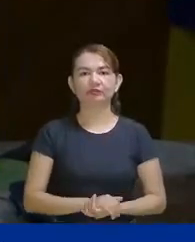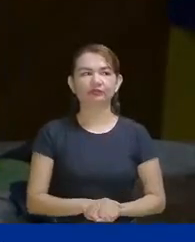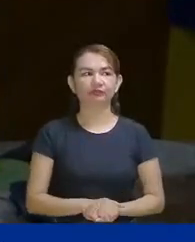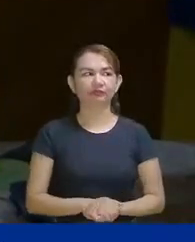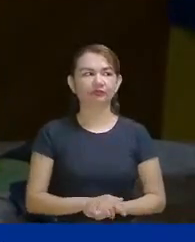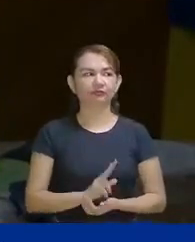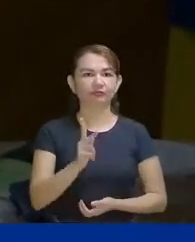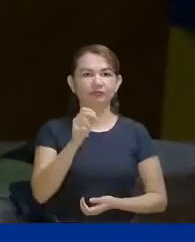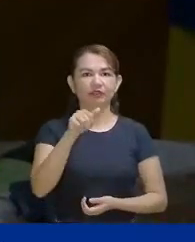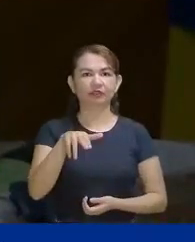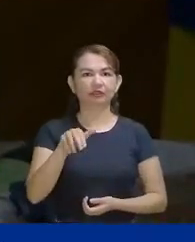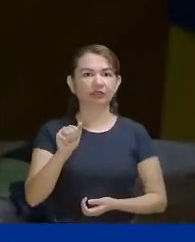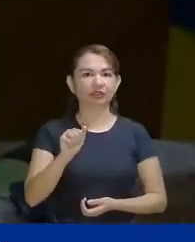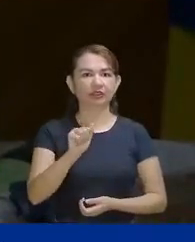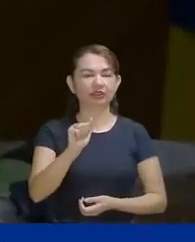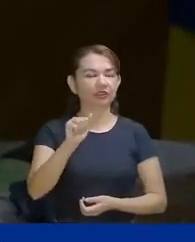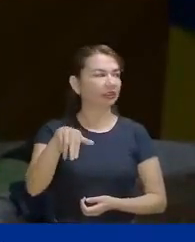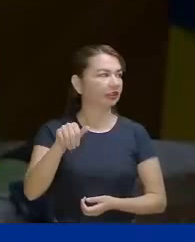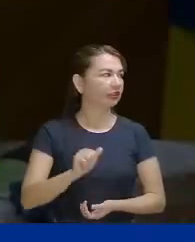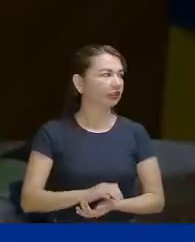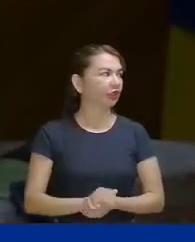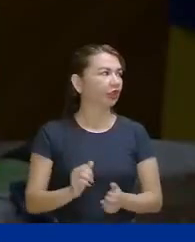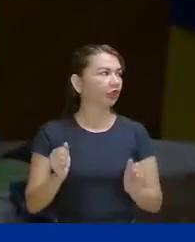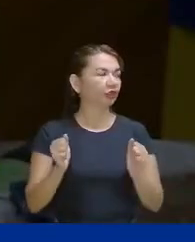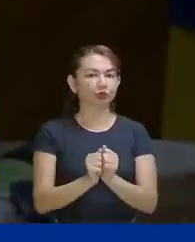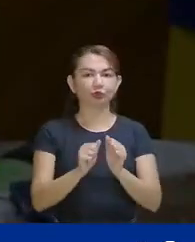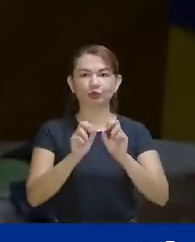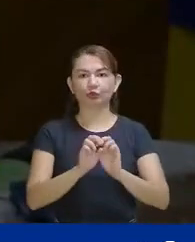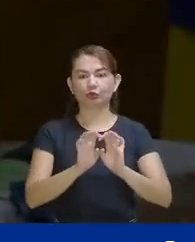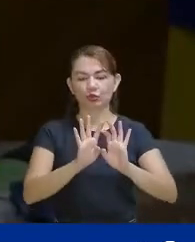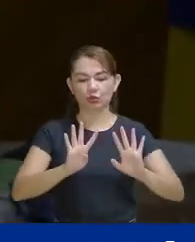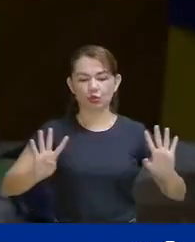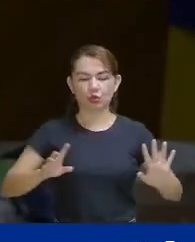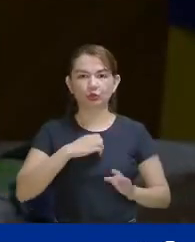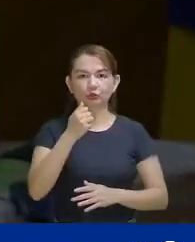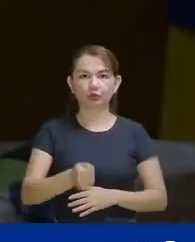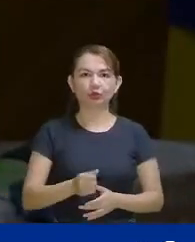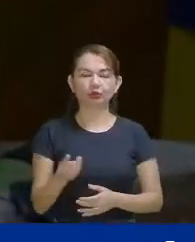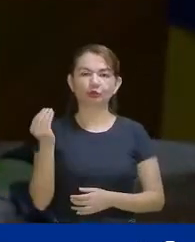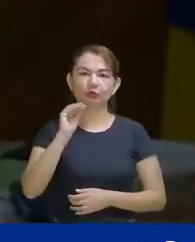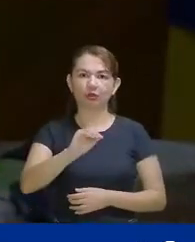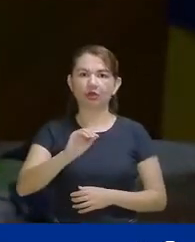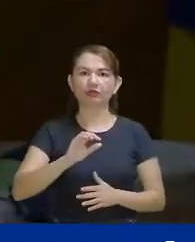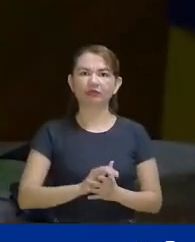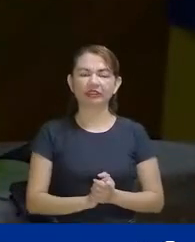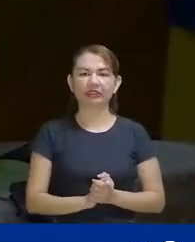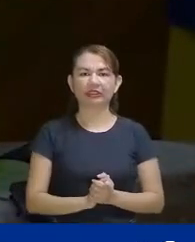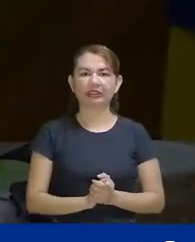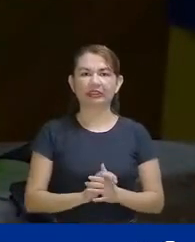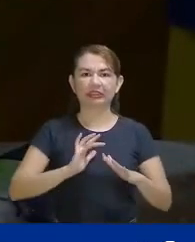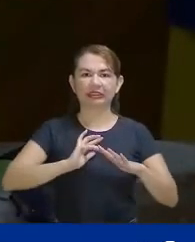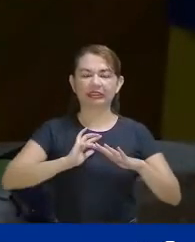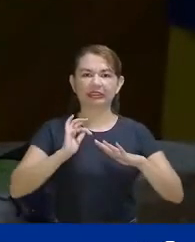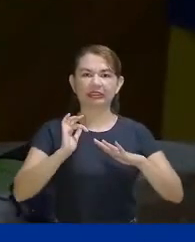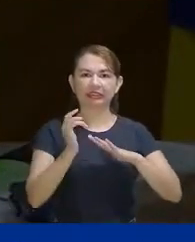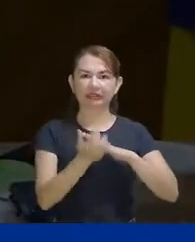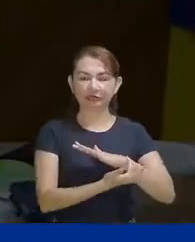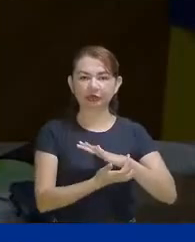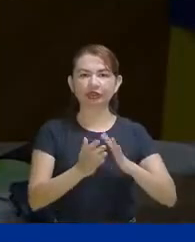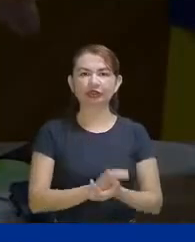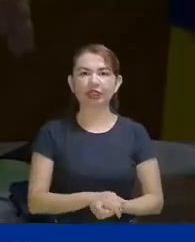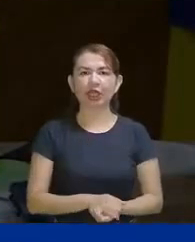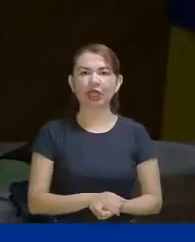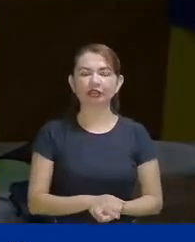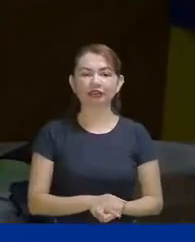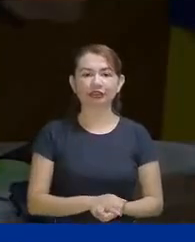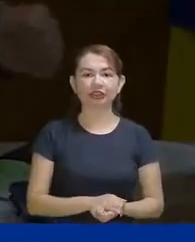frente para nós fazermos o registro com os juízes membros, né, para colocarmos na nossa página da internet esse momento histórico, não apenas